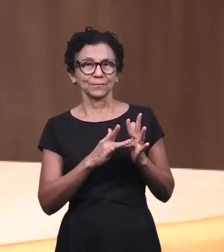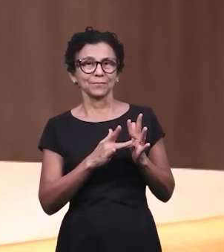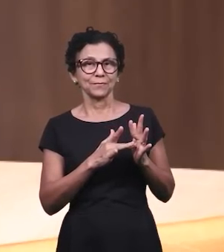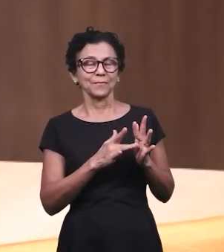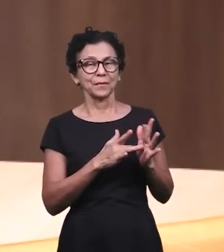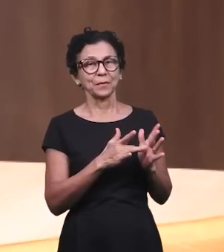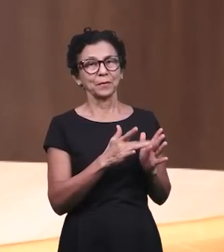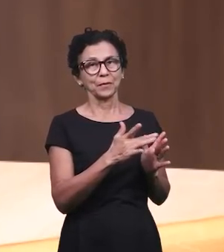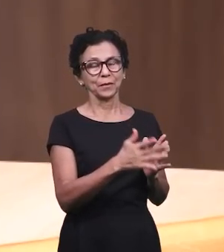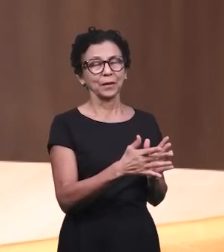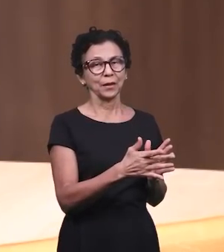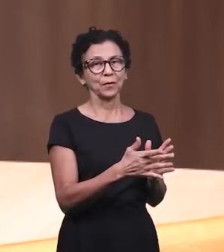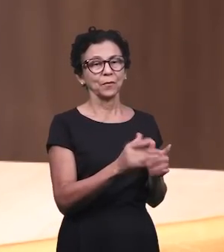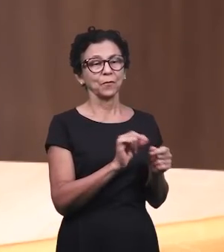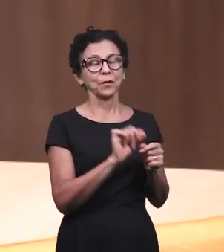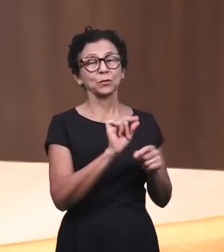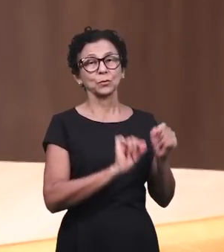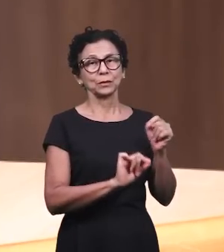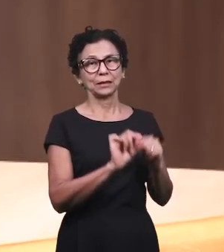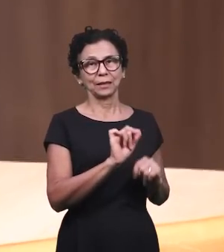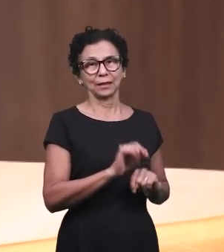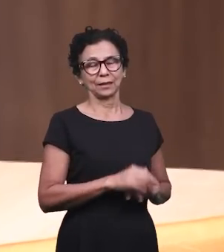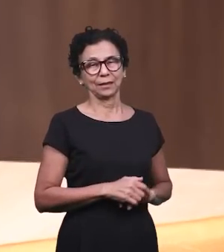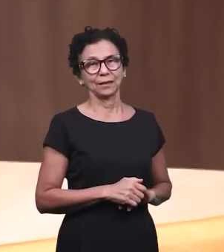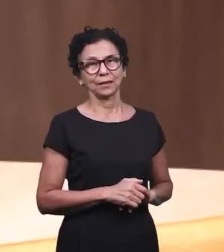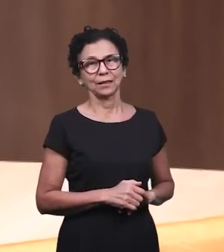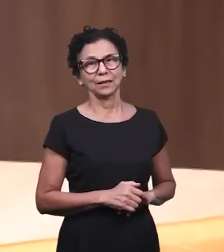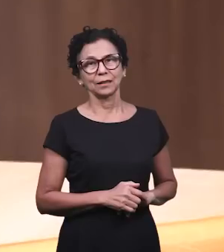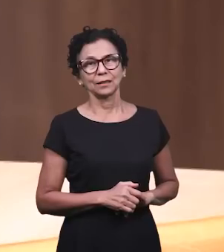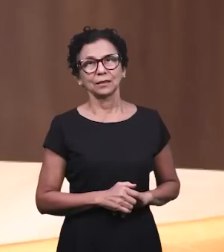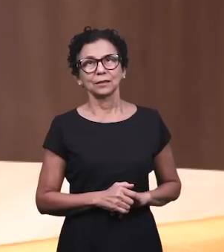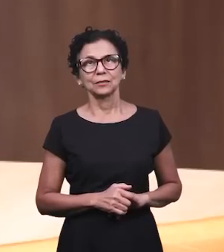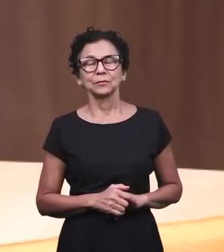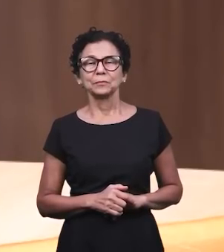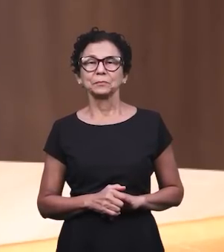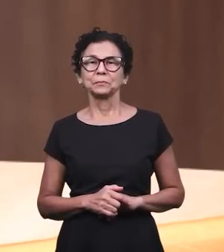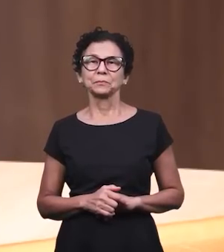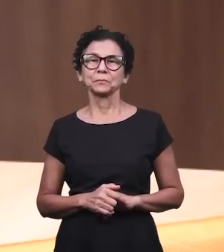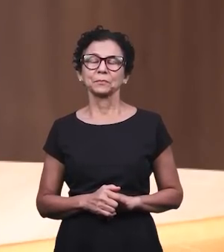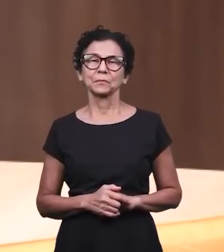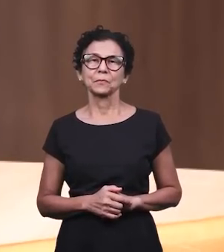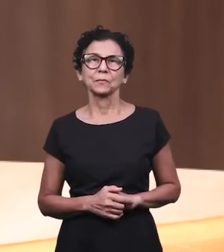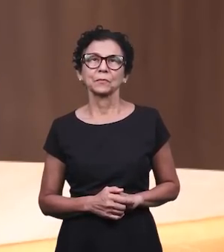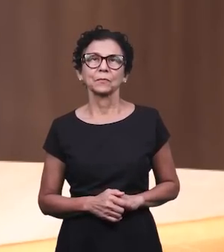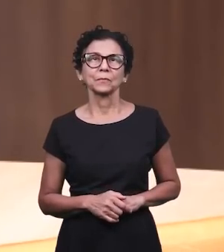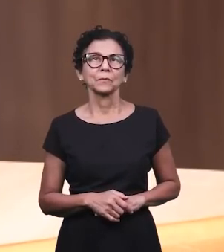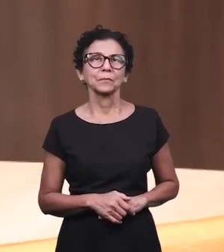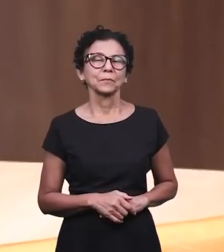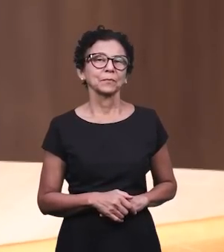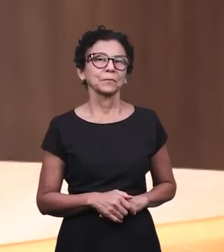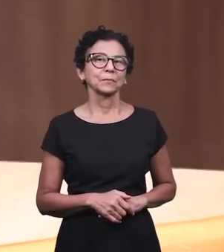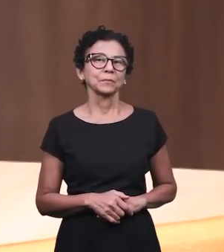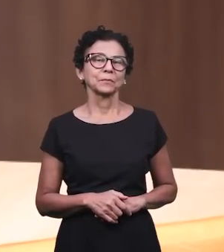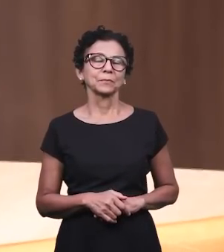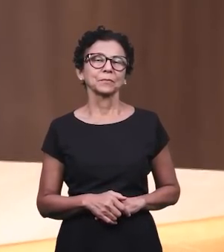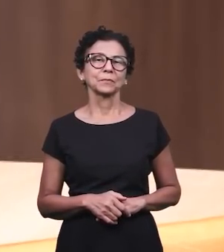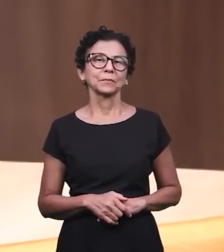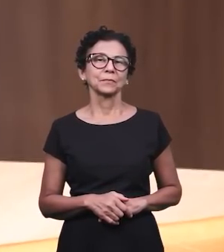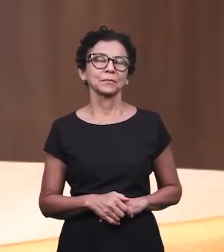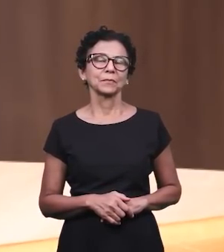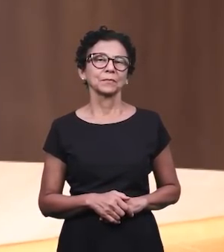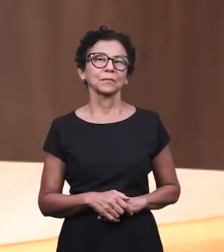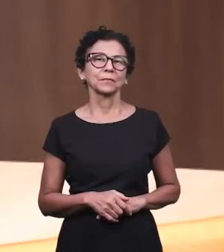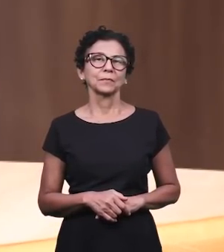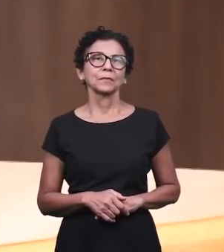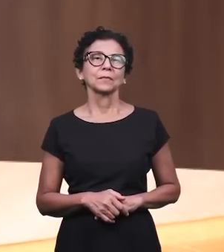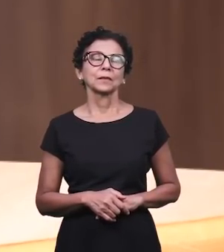que não cabia a ele, quando ele fala assim, dá-lhes de comer? Essa não é a parte dele. Ele que faz